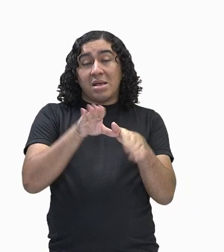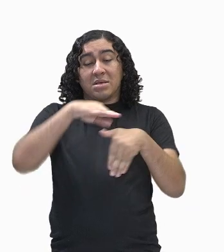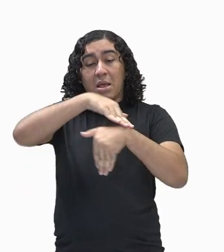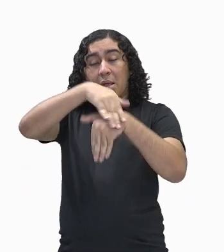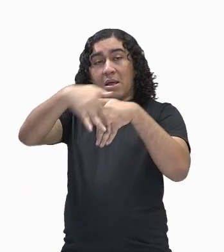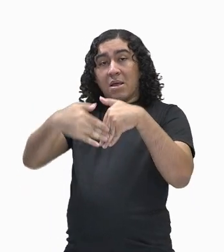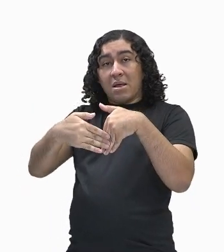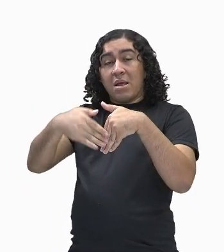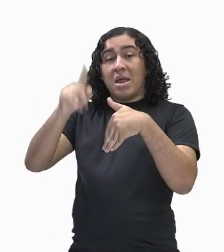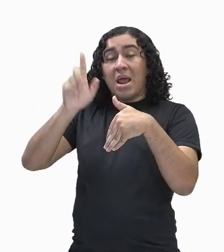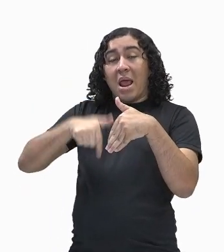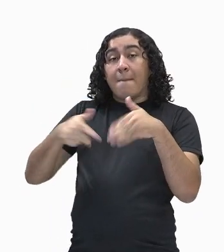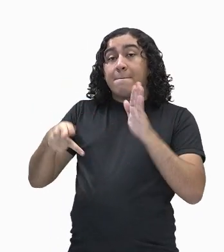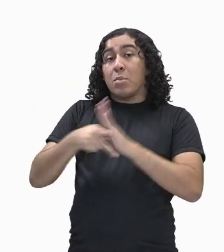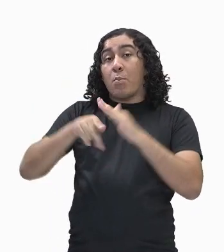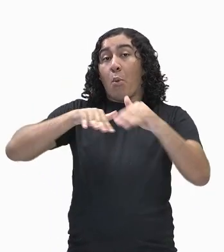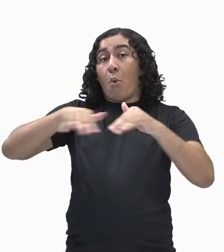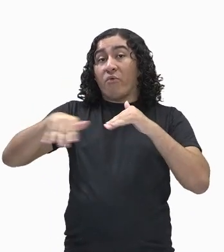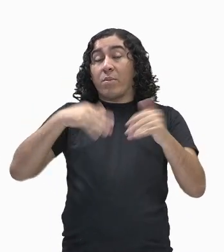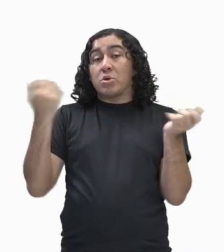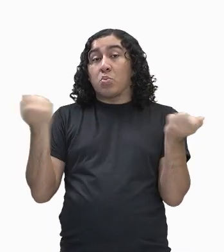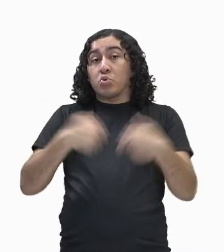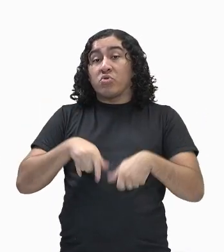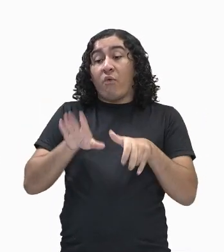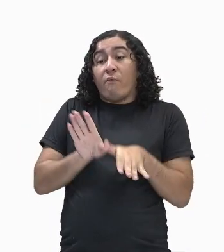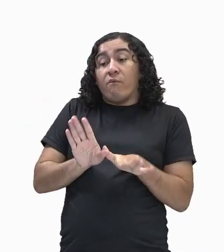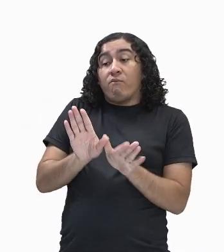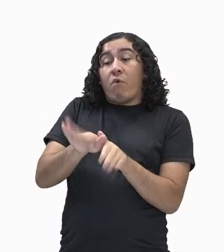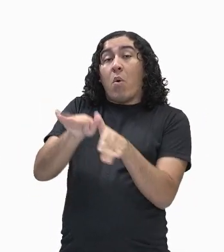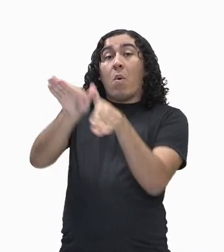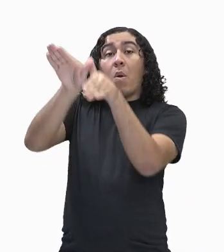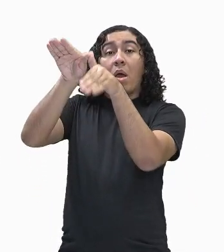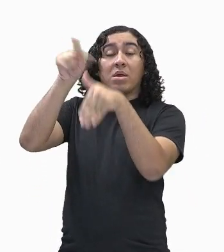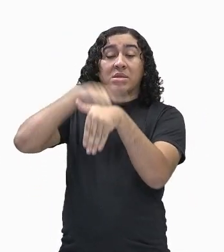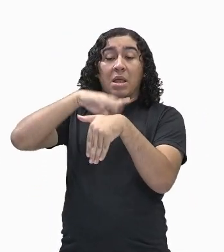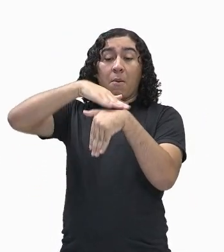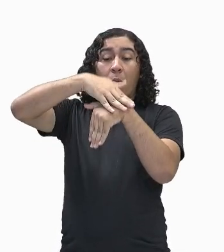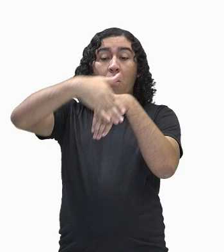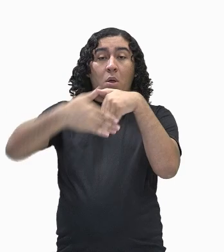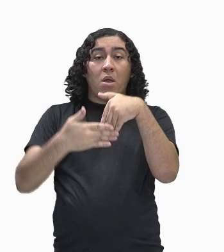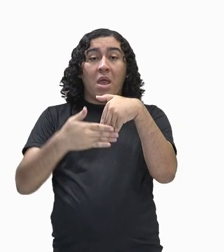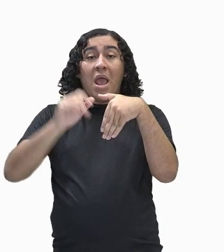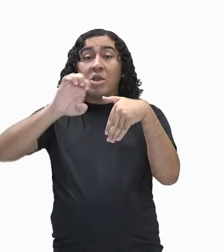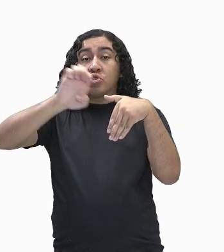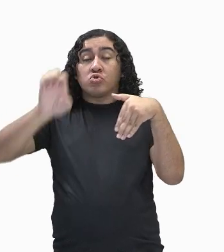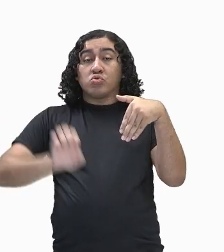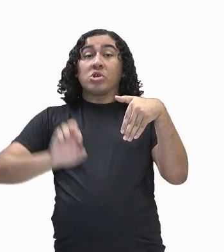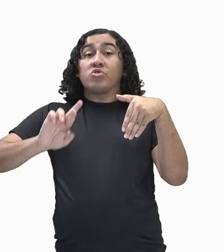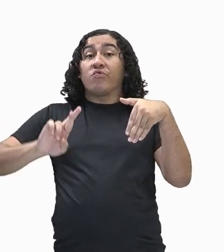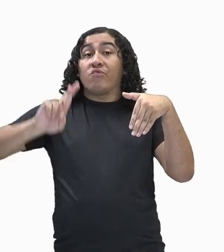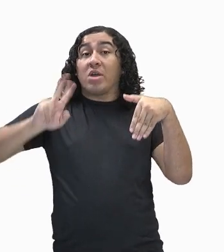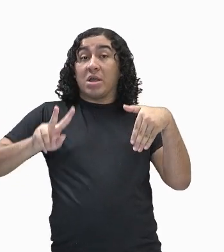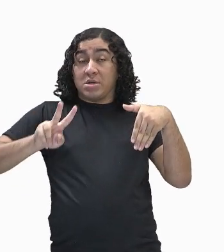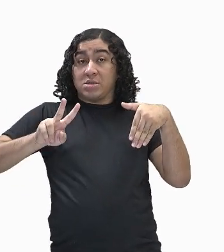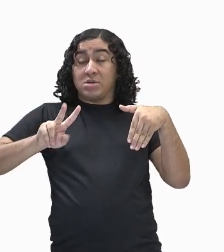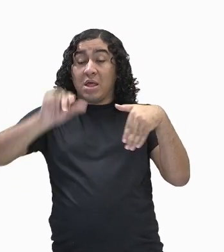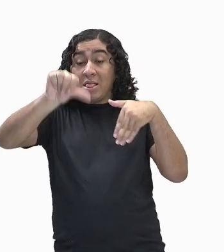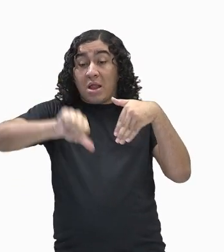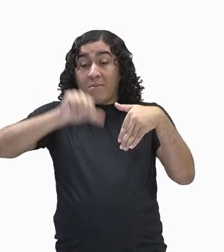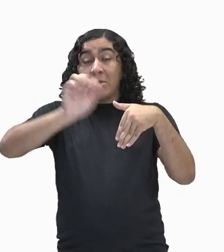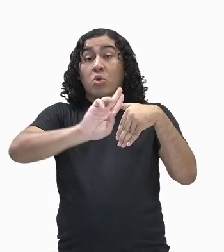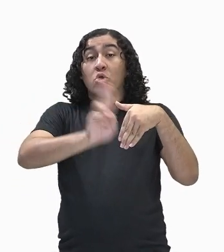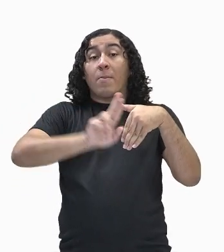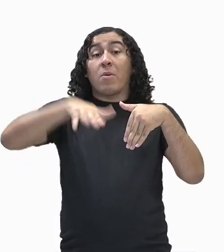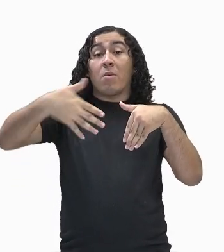locomotores especializados no voo com penas modificadas. Essas penas modificadas são chamadas